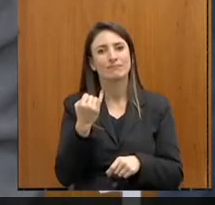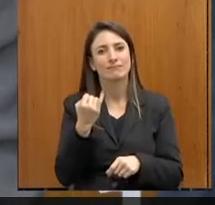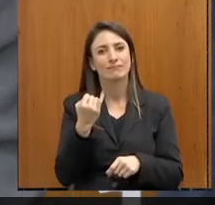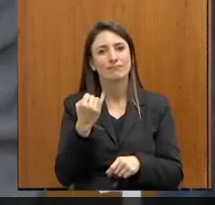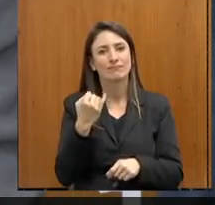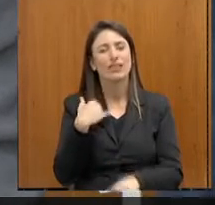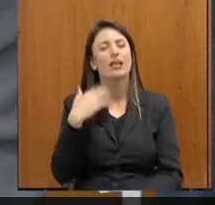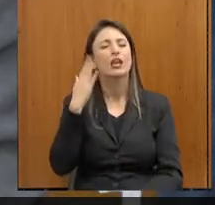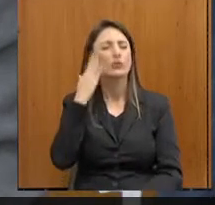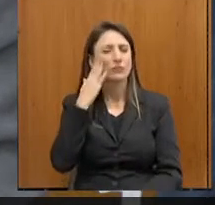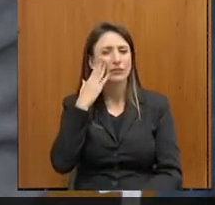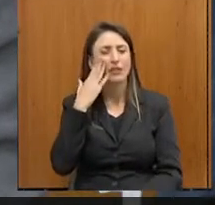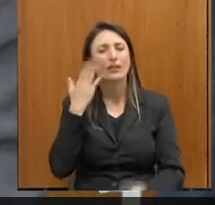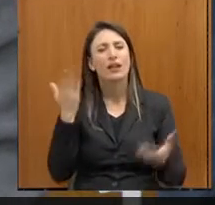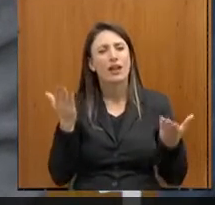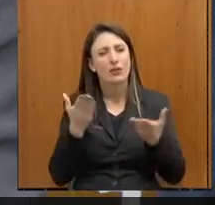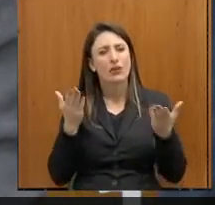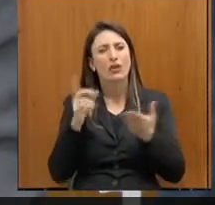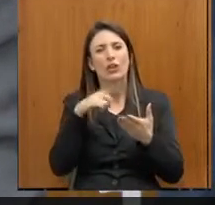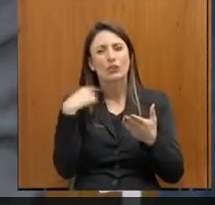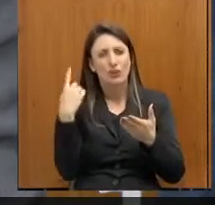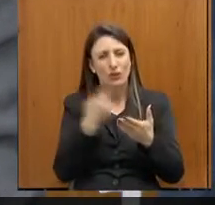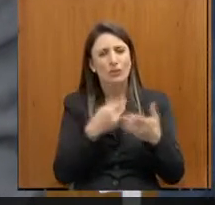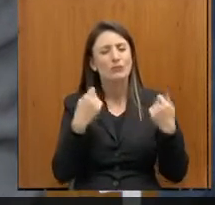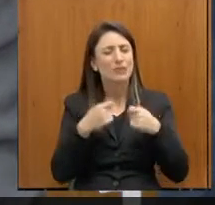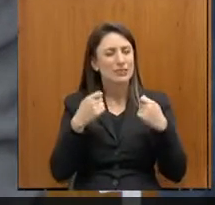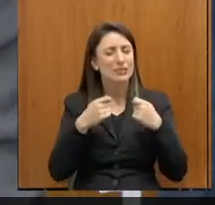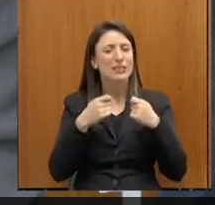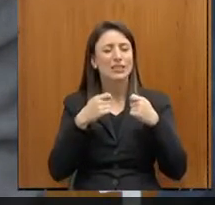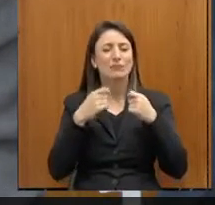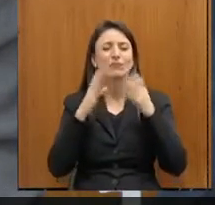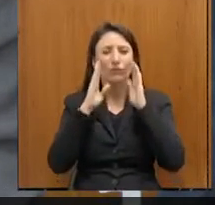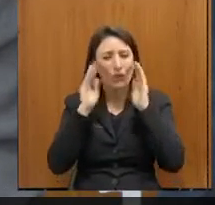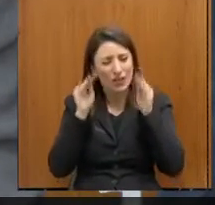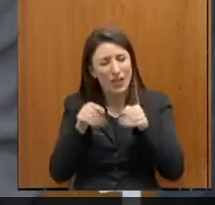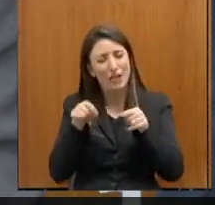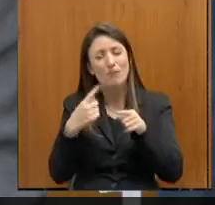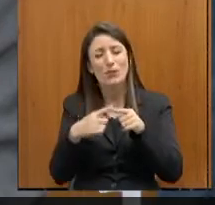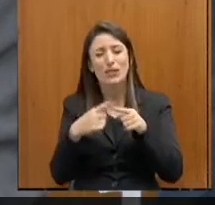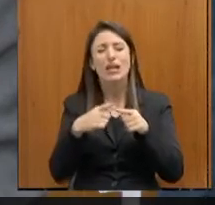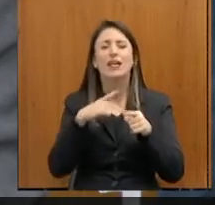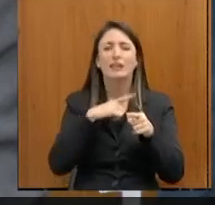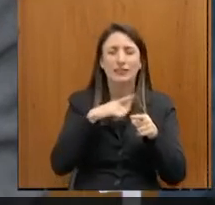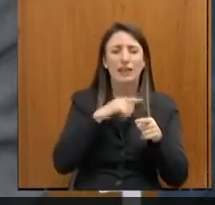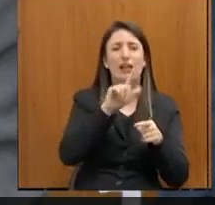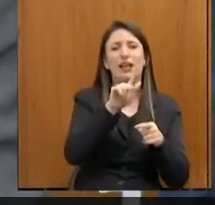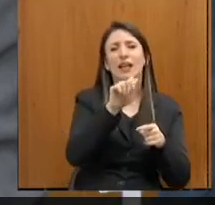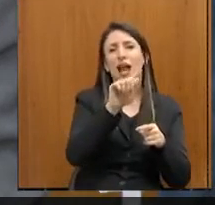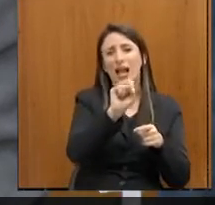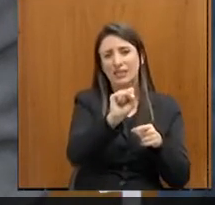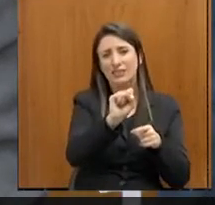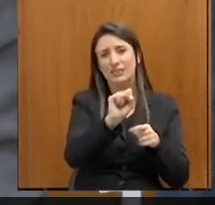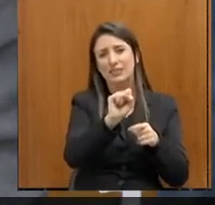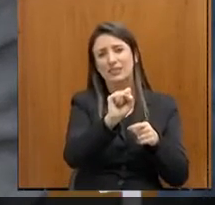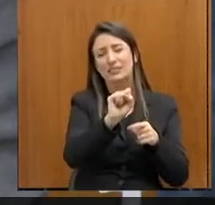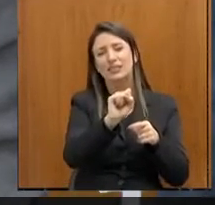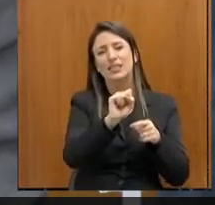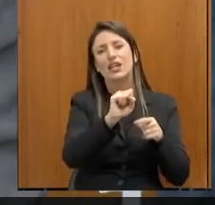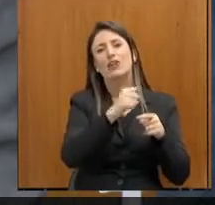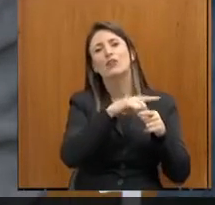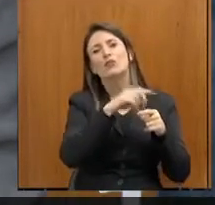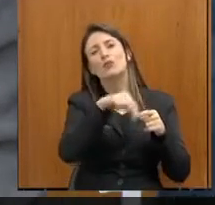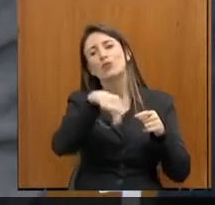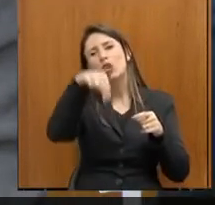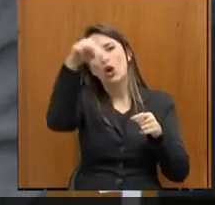tá vindo forte agora e nós precisamos nascer do gás indo para o Norte até sete agosto para nós estamos aí a